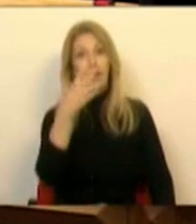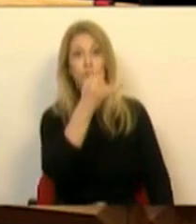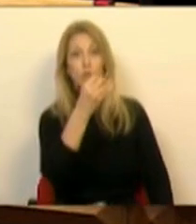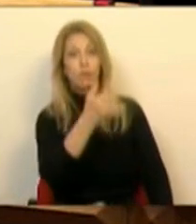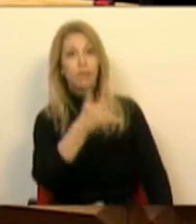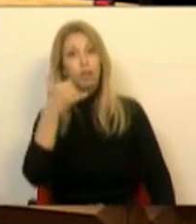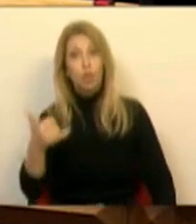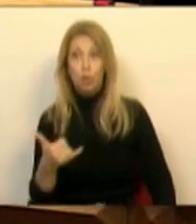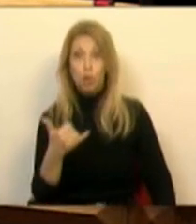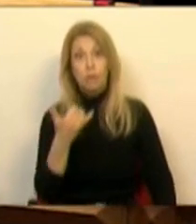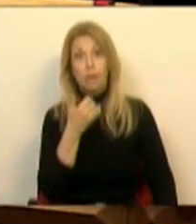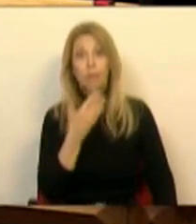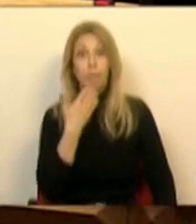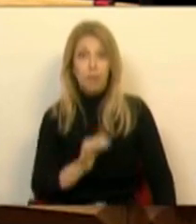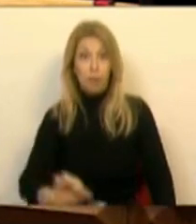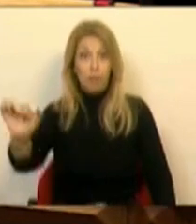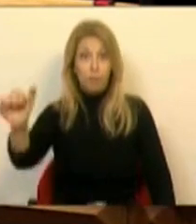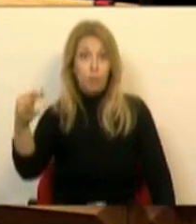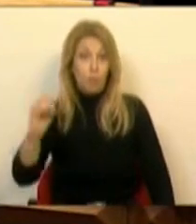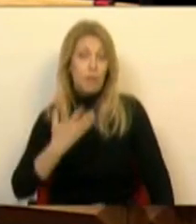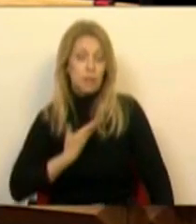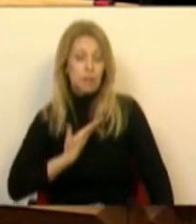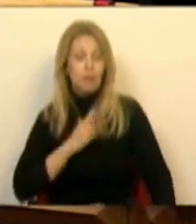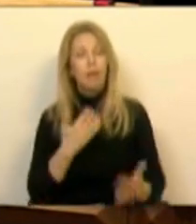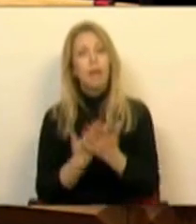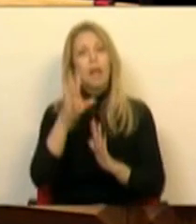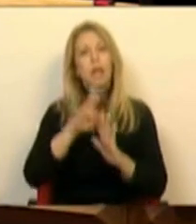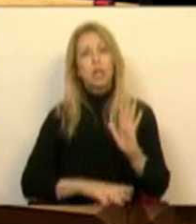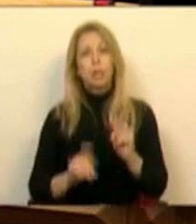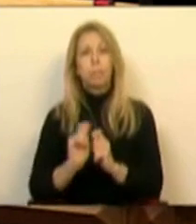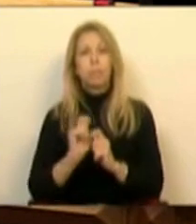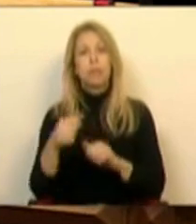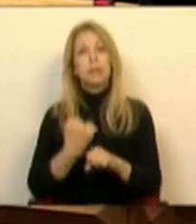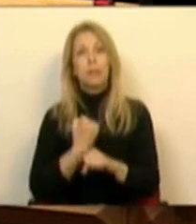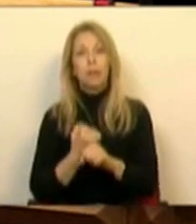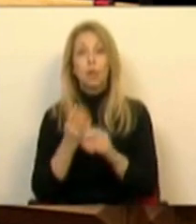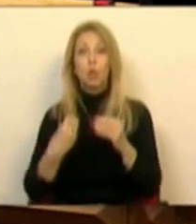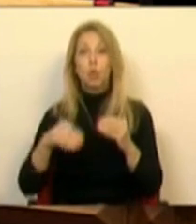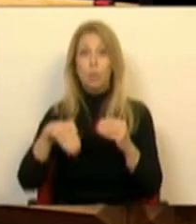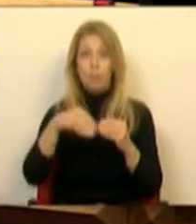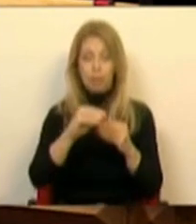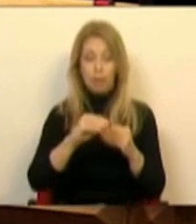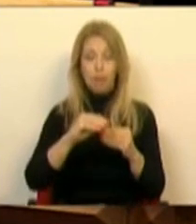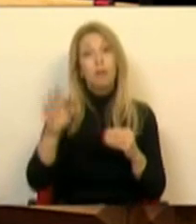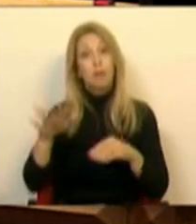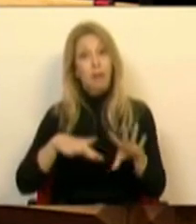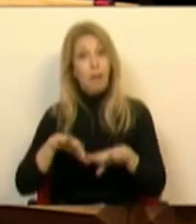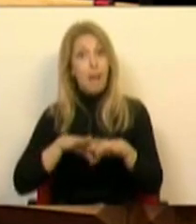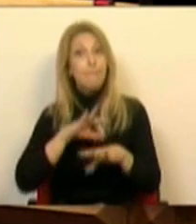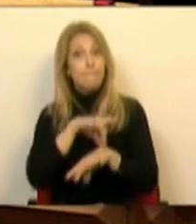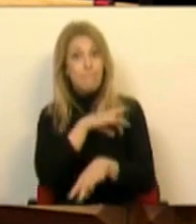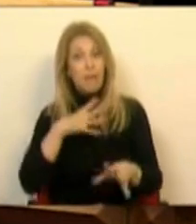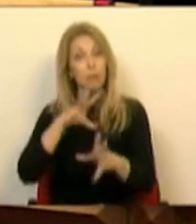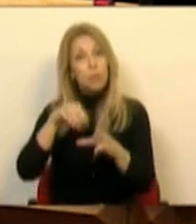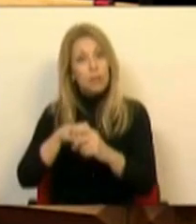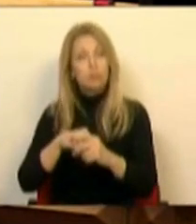50-A-2022, a pedido do PSD, que estabelece um regime remuneratório de trabalho suplementar realizado por médicos em serviços de